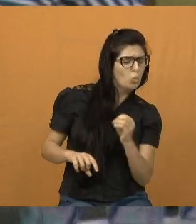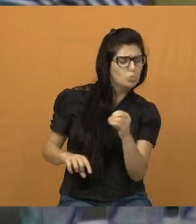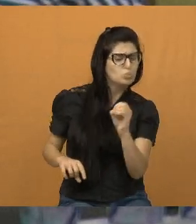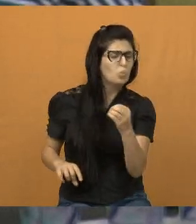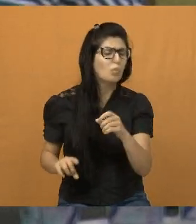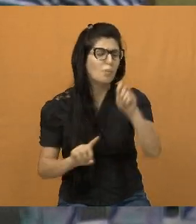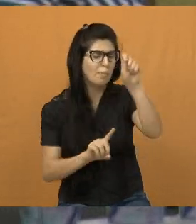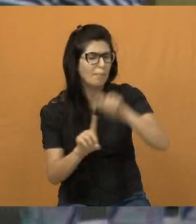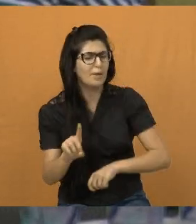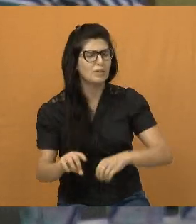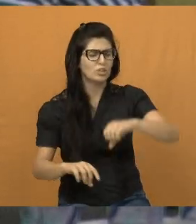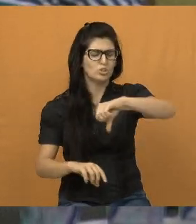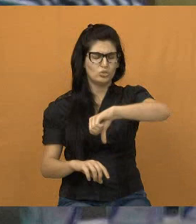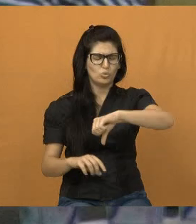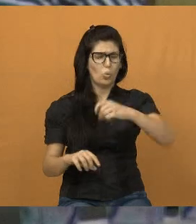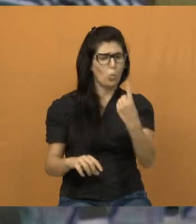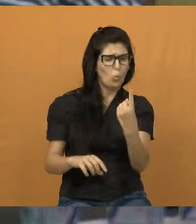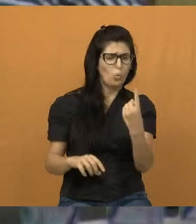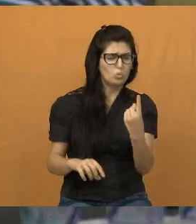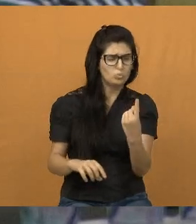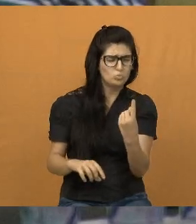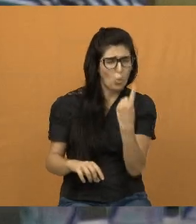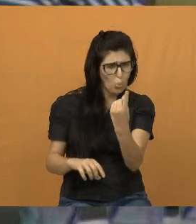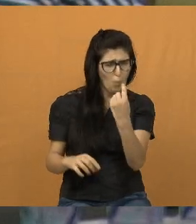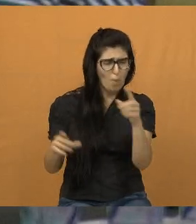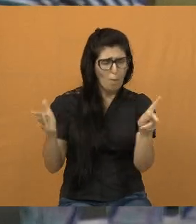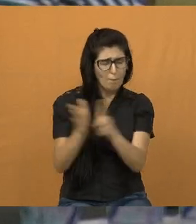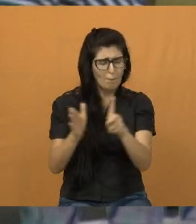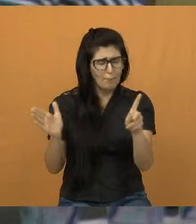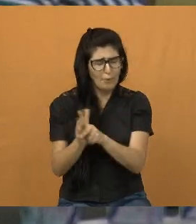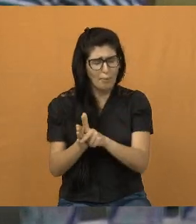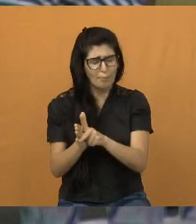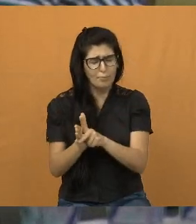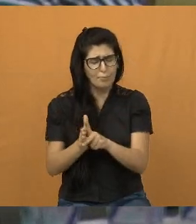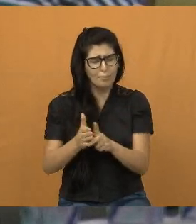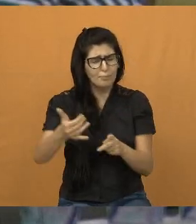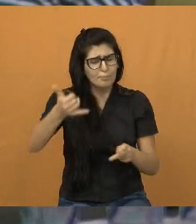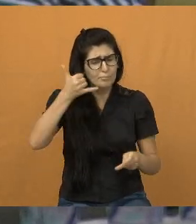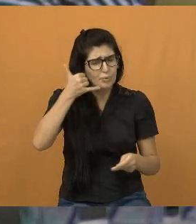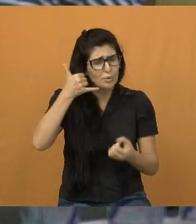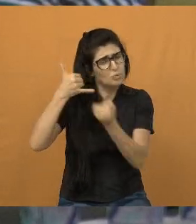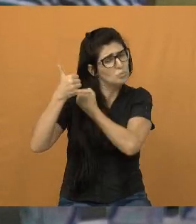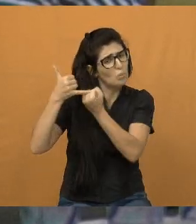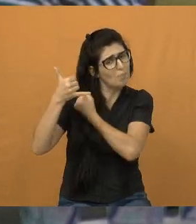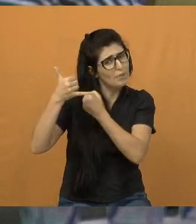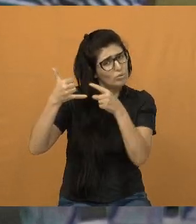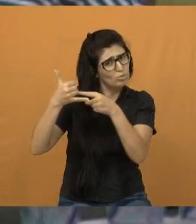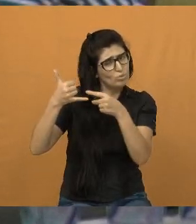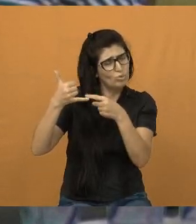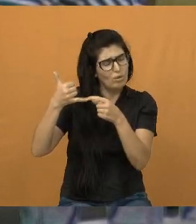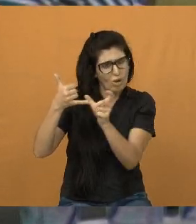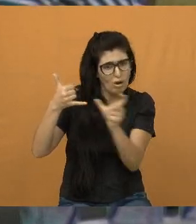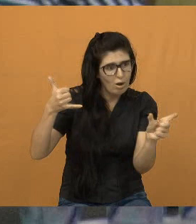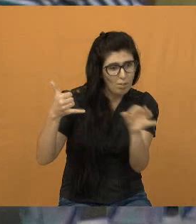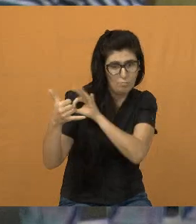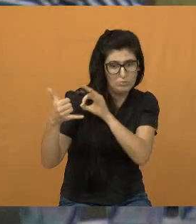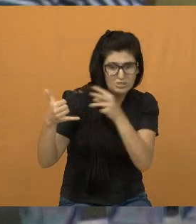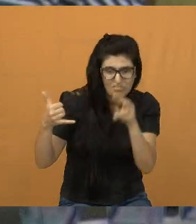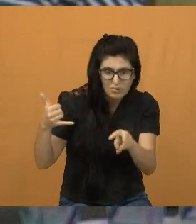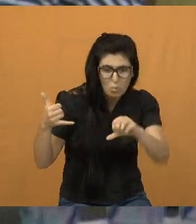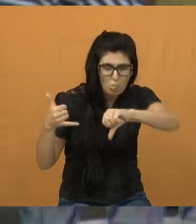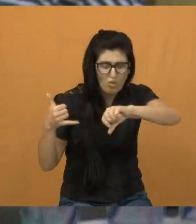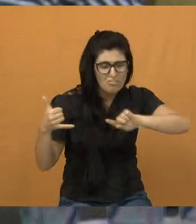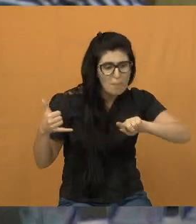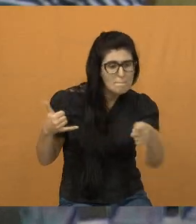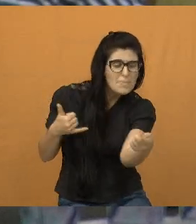número que fez 9.800 e poucas ligações em um mês para o SAMU. Esse número foi identificado, a polícia foi acionada